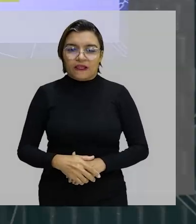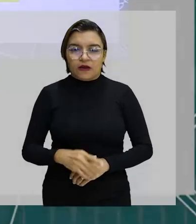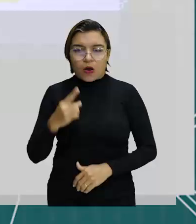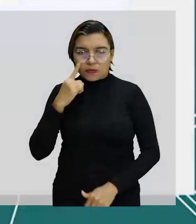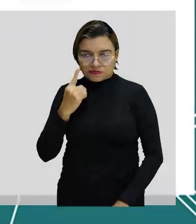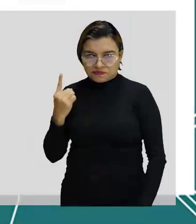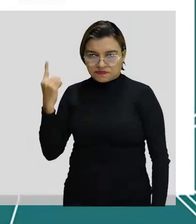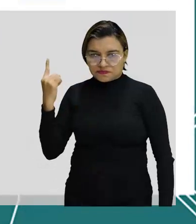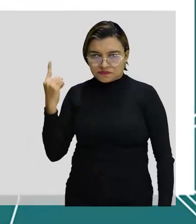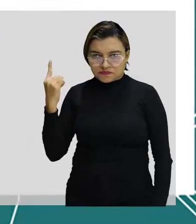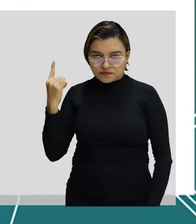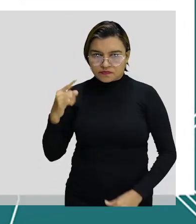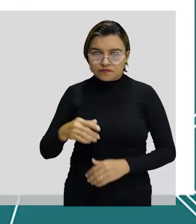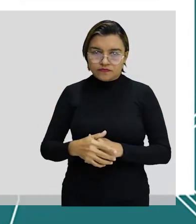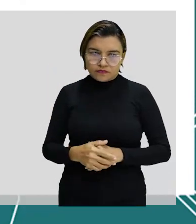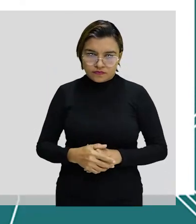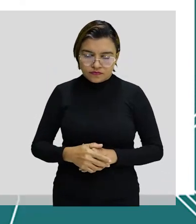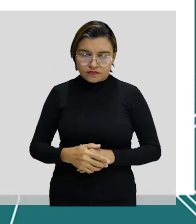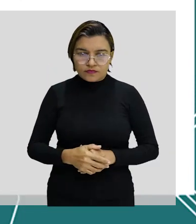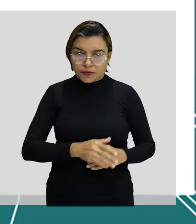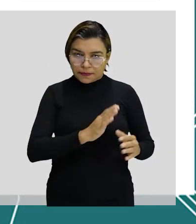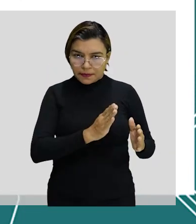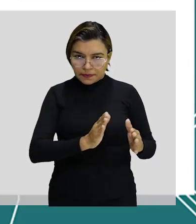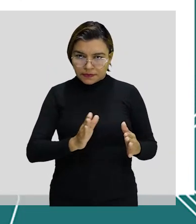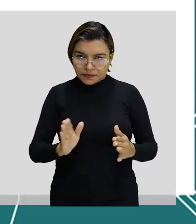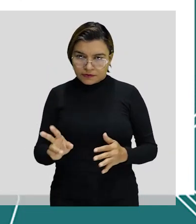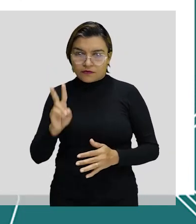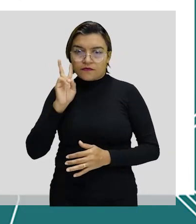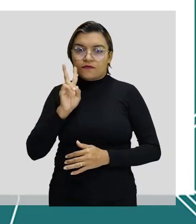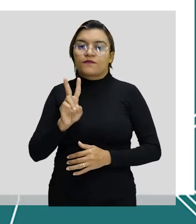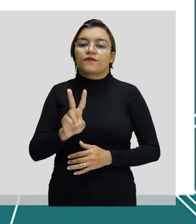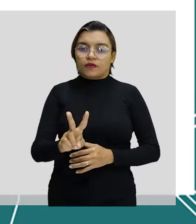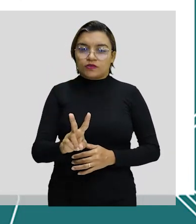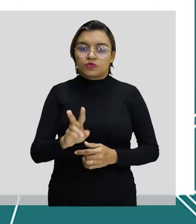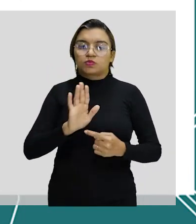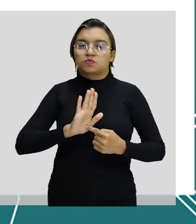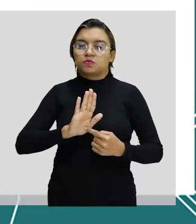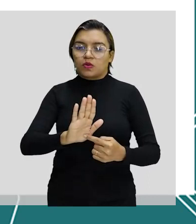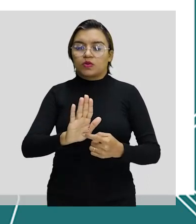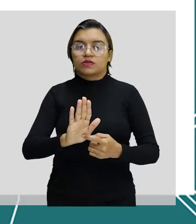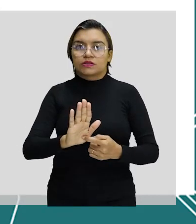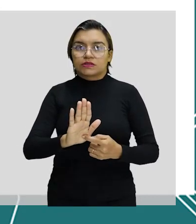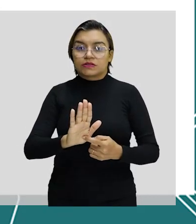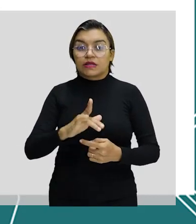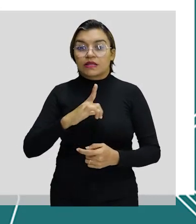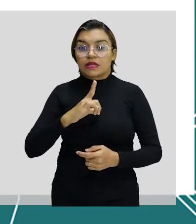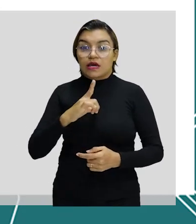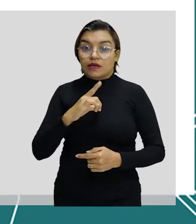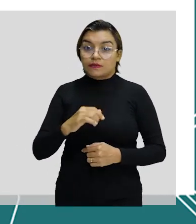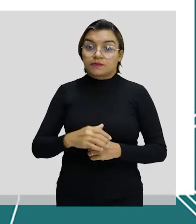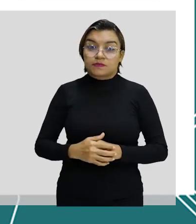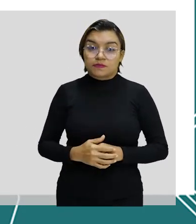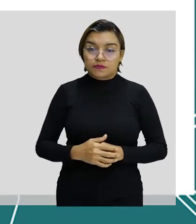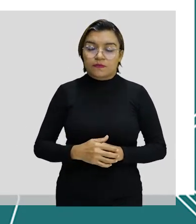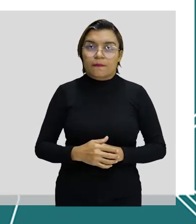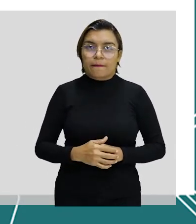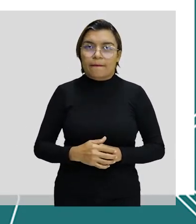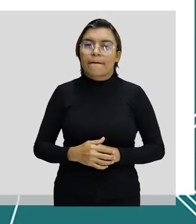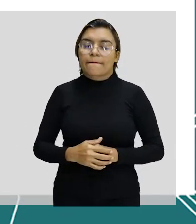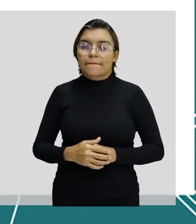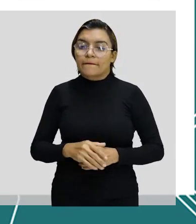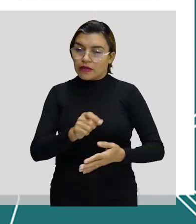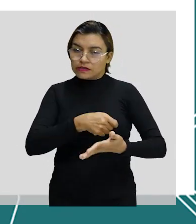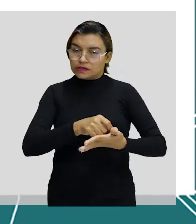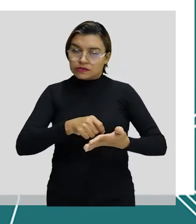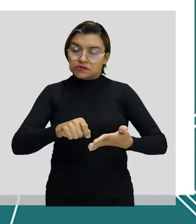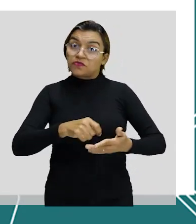Olha só. Seguindo os passos já vistos, ou seja, a ideia de